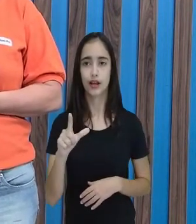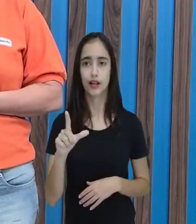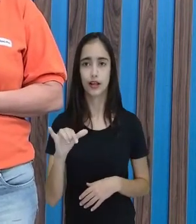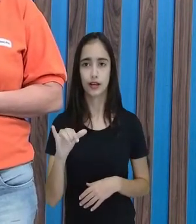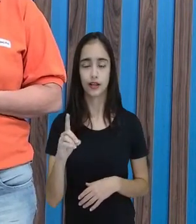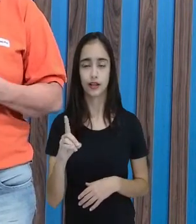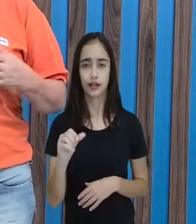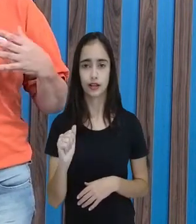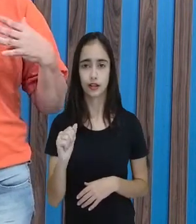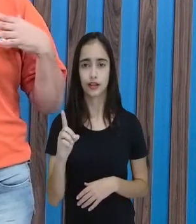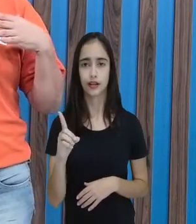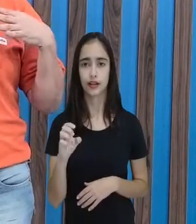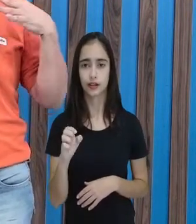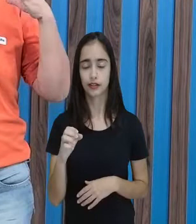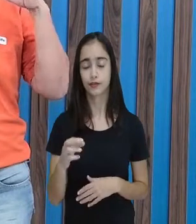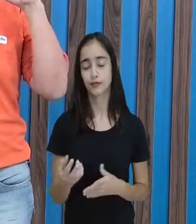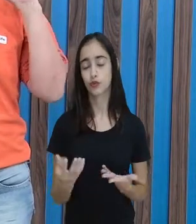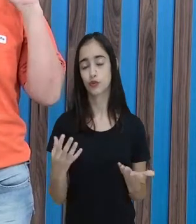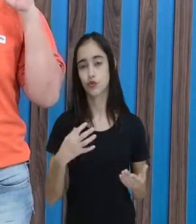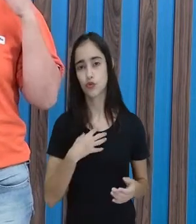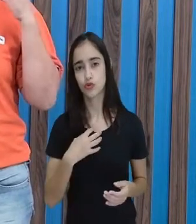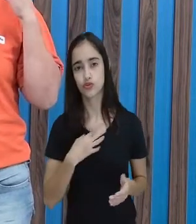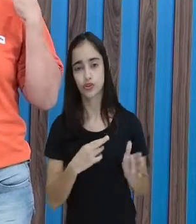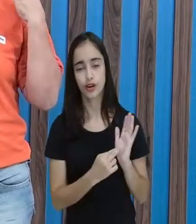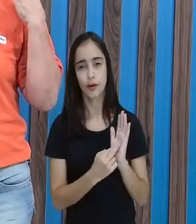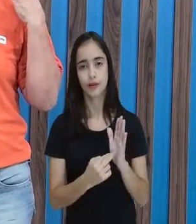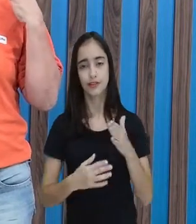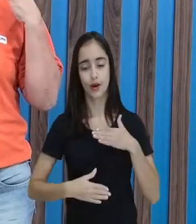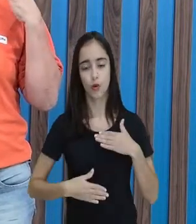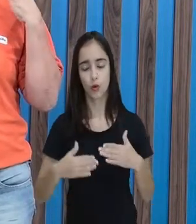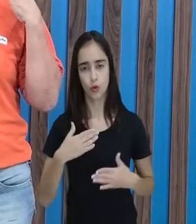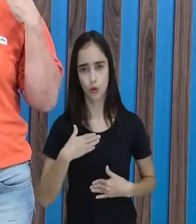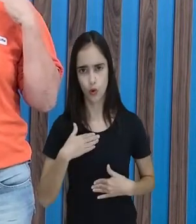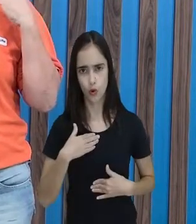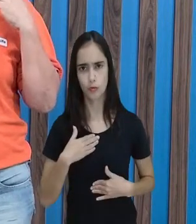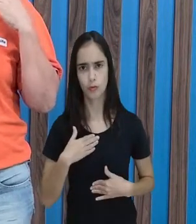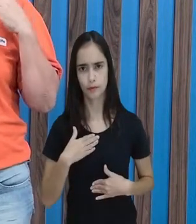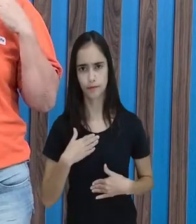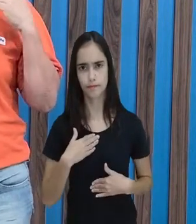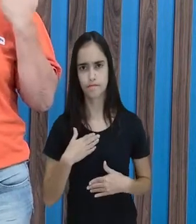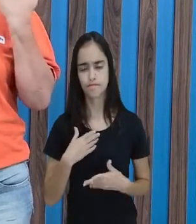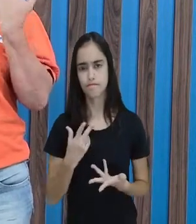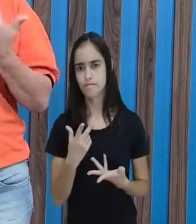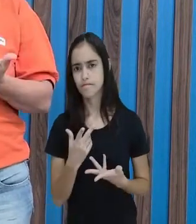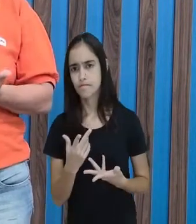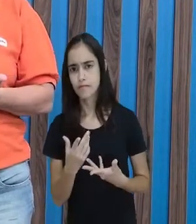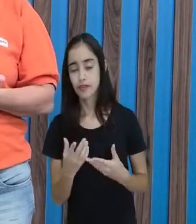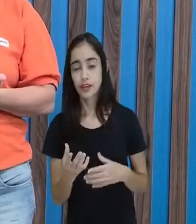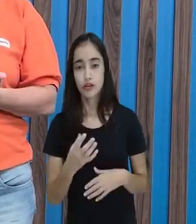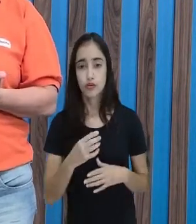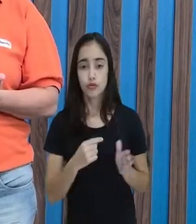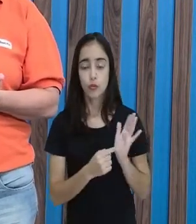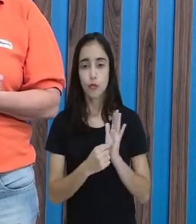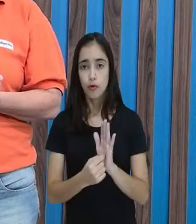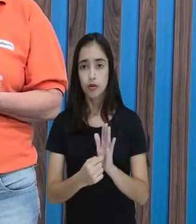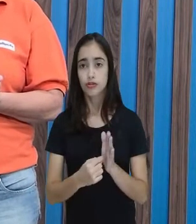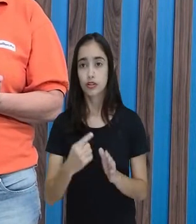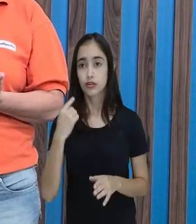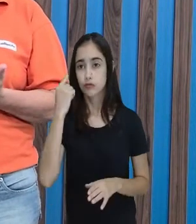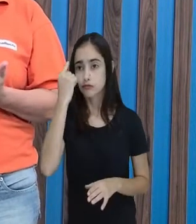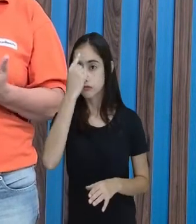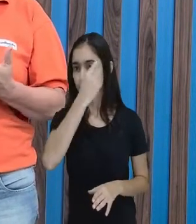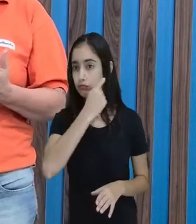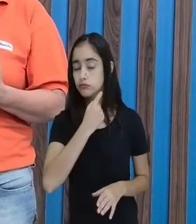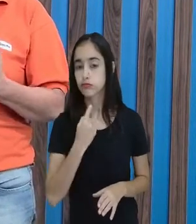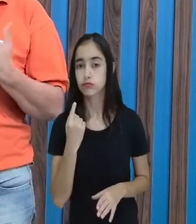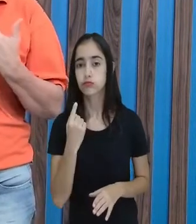arte egípcia, ela aparece por as formas mais facilmente reconhecíveis do corpo humano.